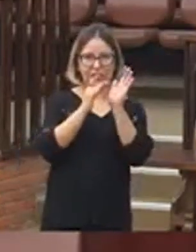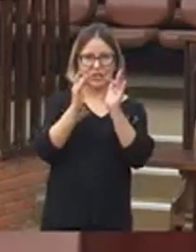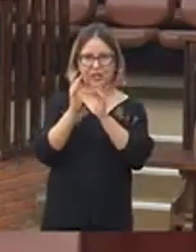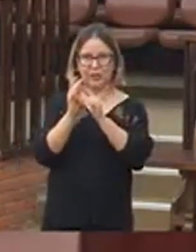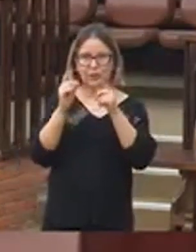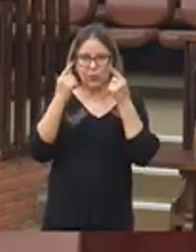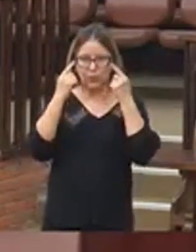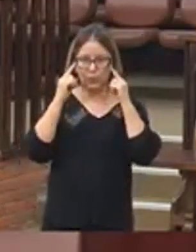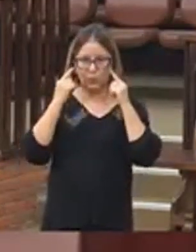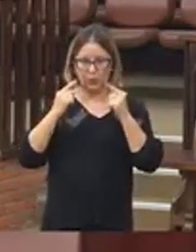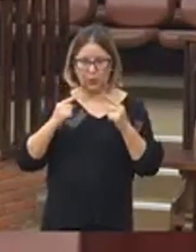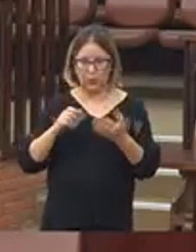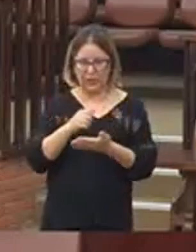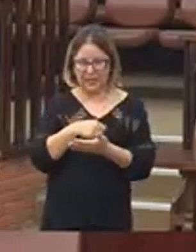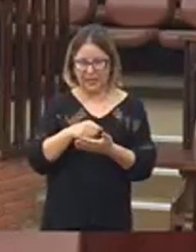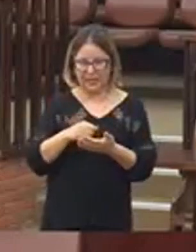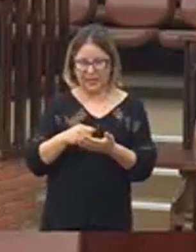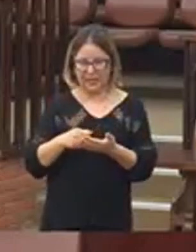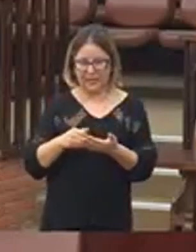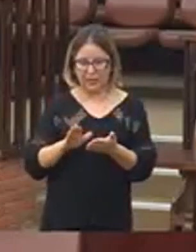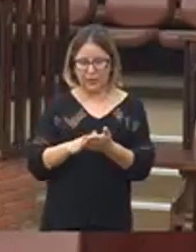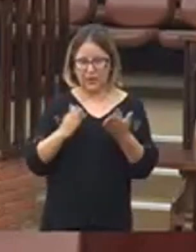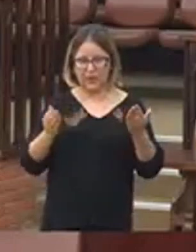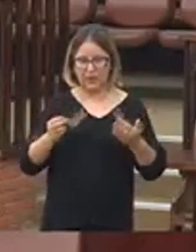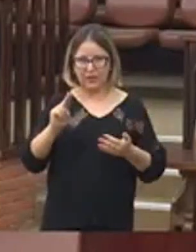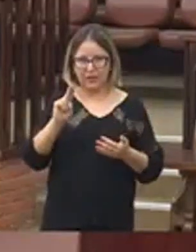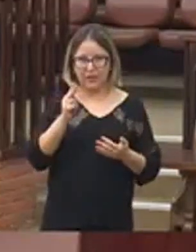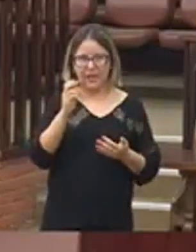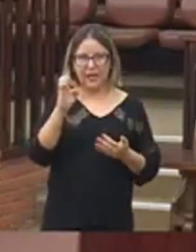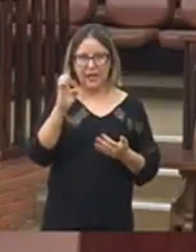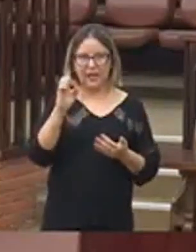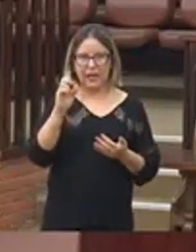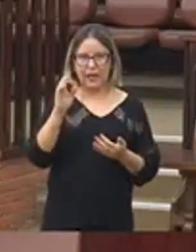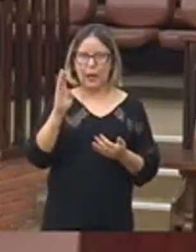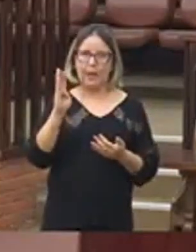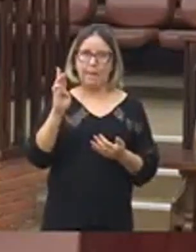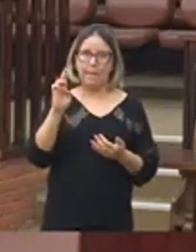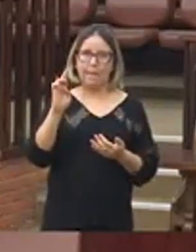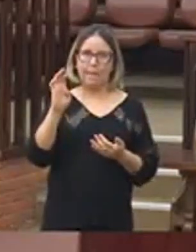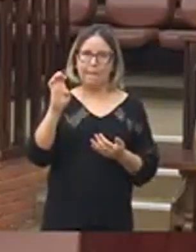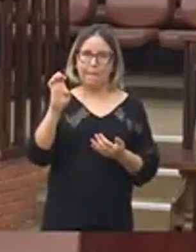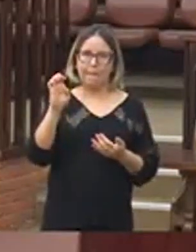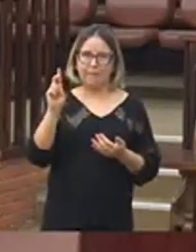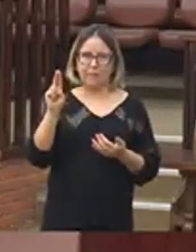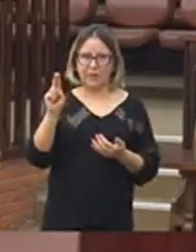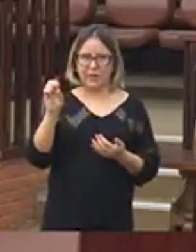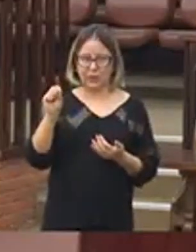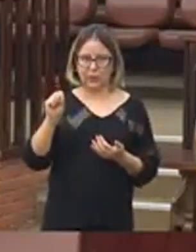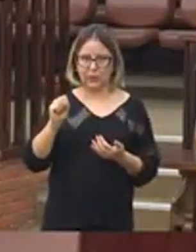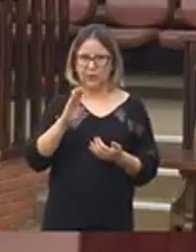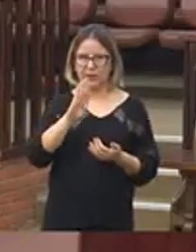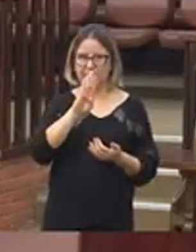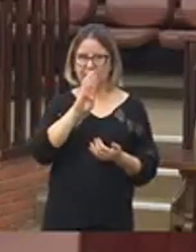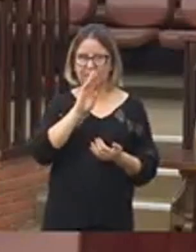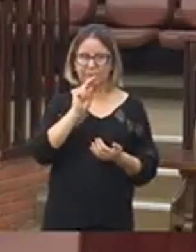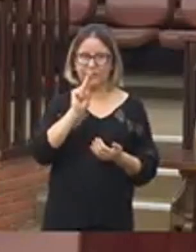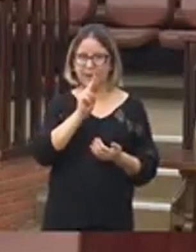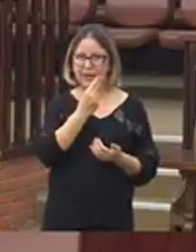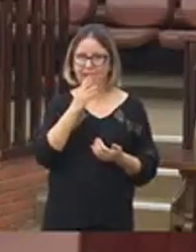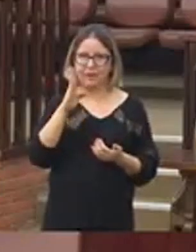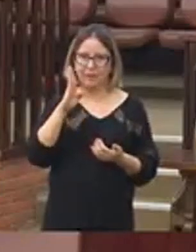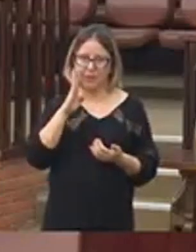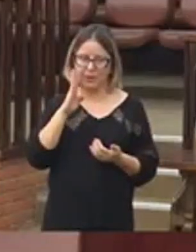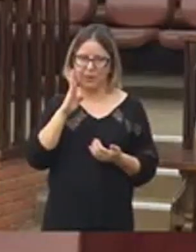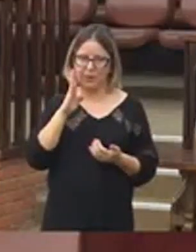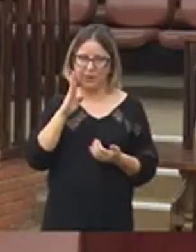de Hebreus, no capítulo 5, nos versículos de 7 a